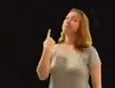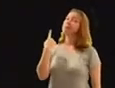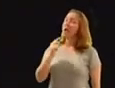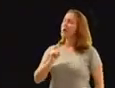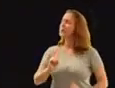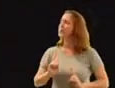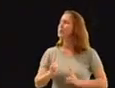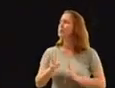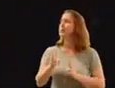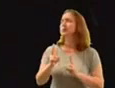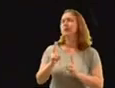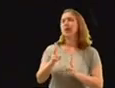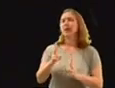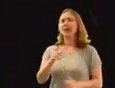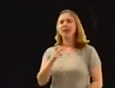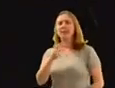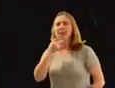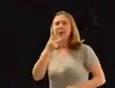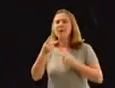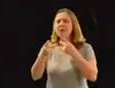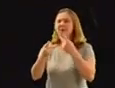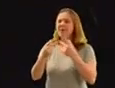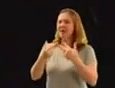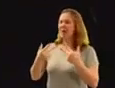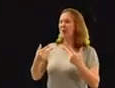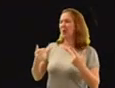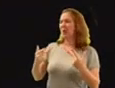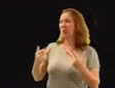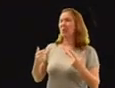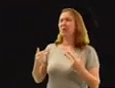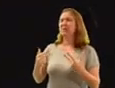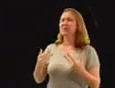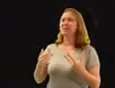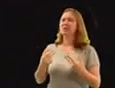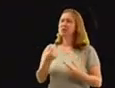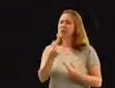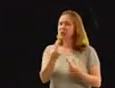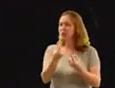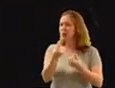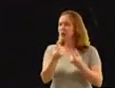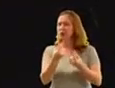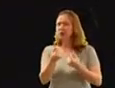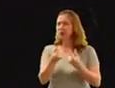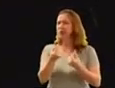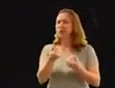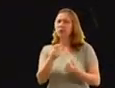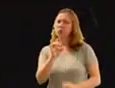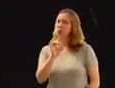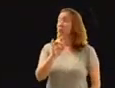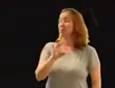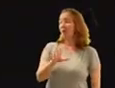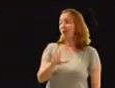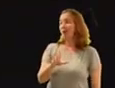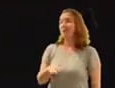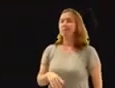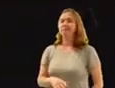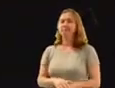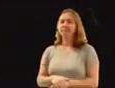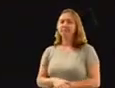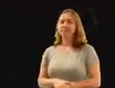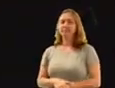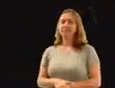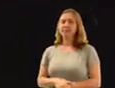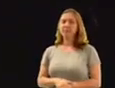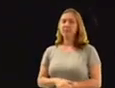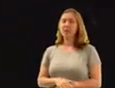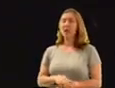falando de futilidade? Essa é uma pessoa que tem um ar de sedução muito grande?